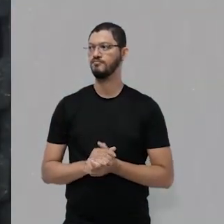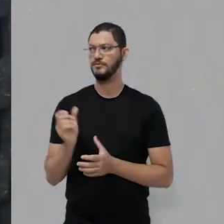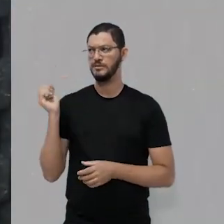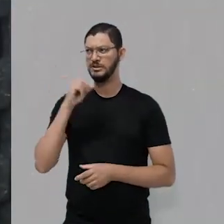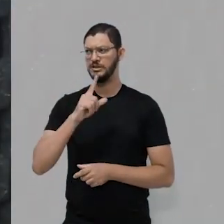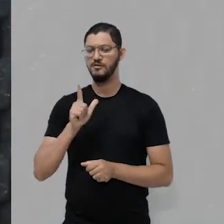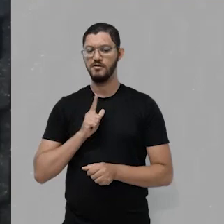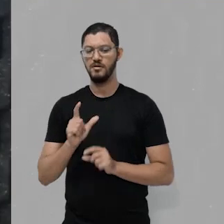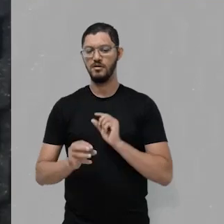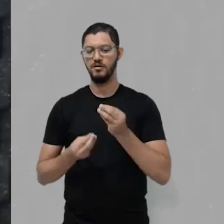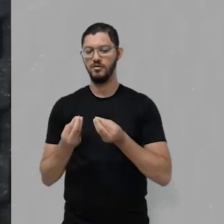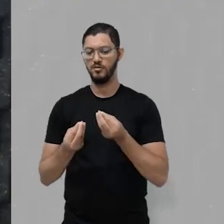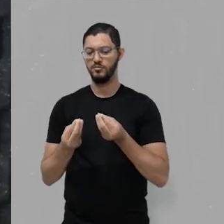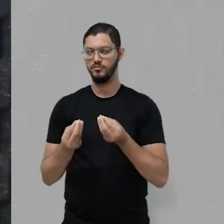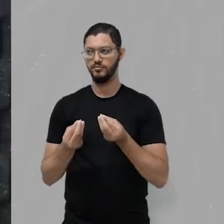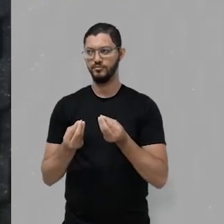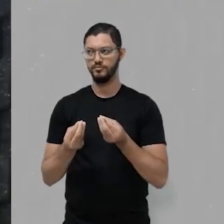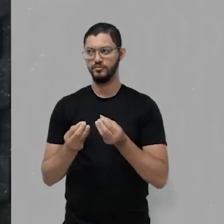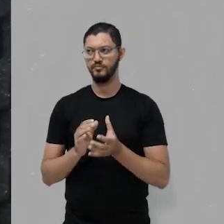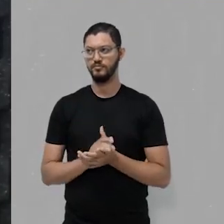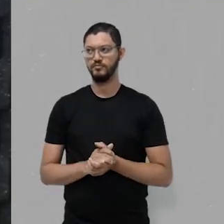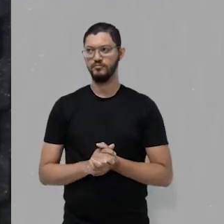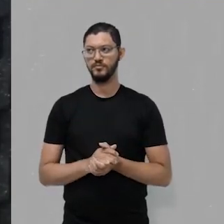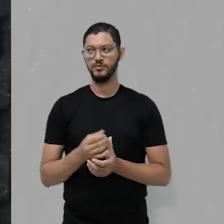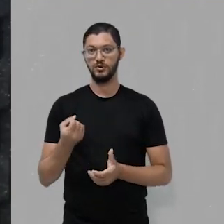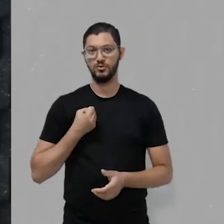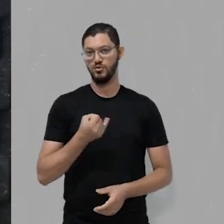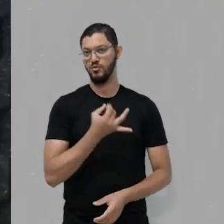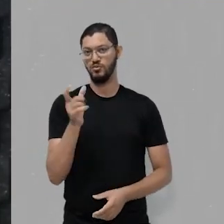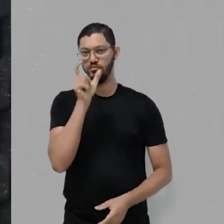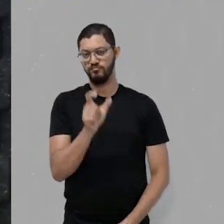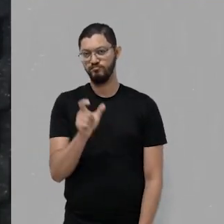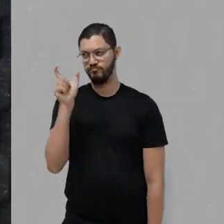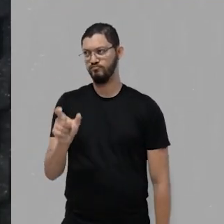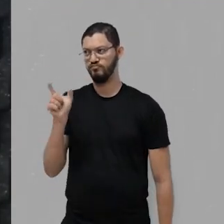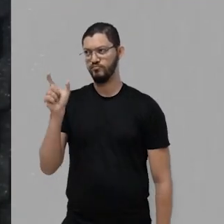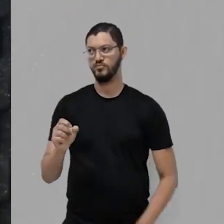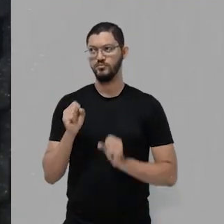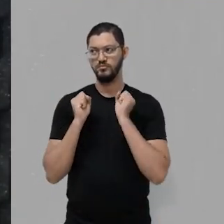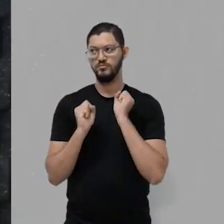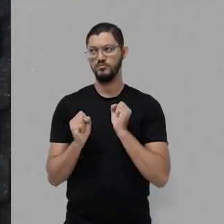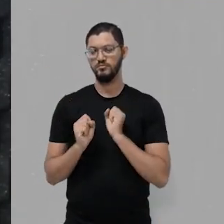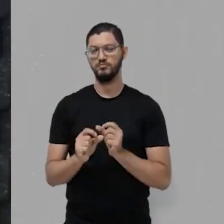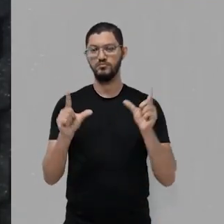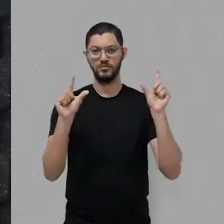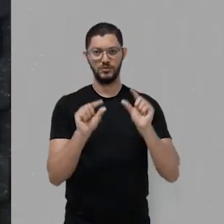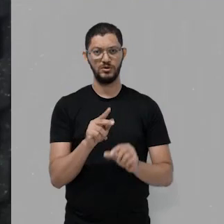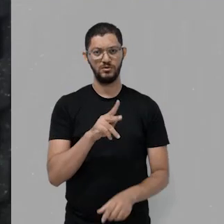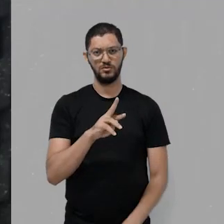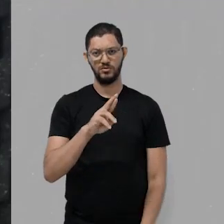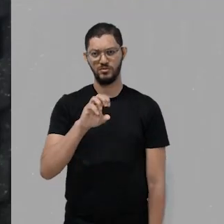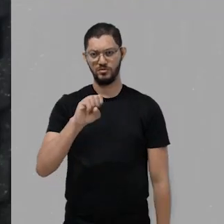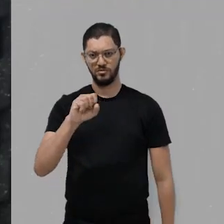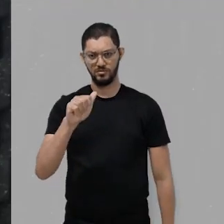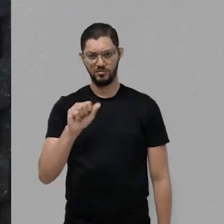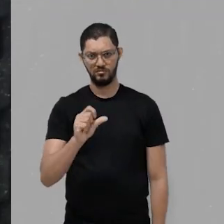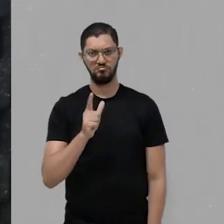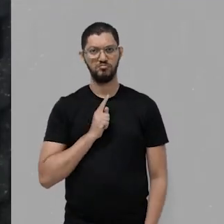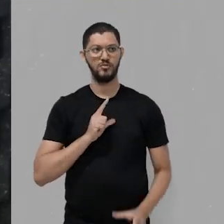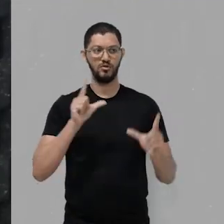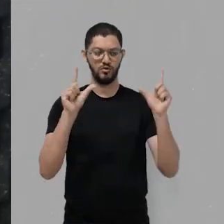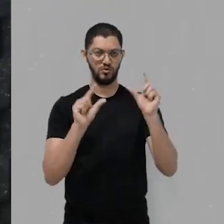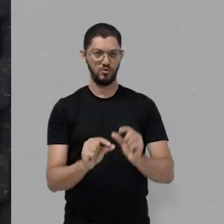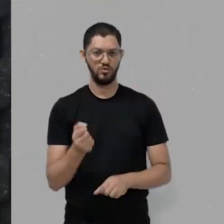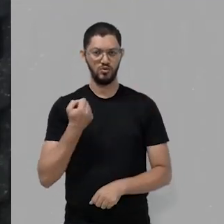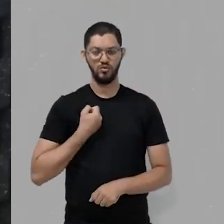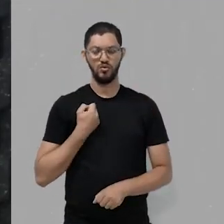de ter a questão, né, da quantidade de indivíduos que pode, se eu tiver poucas presas, vai também